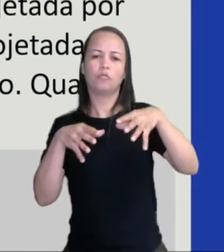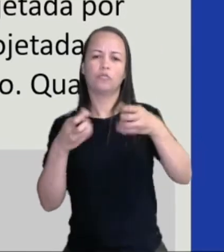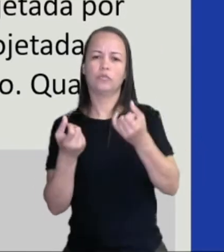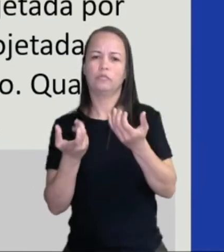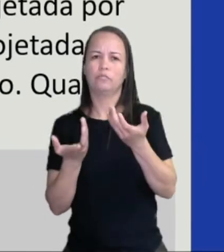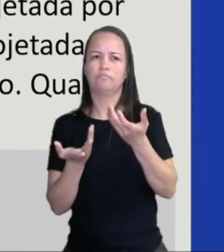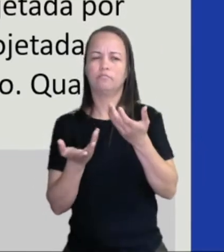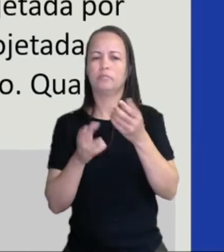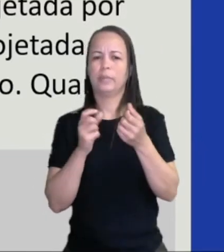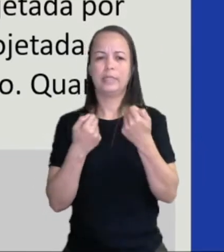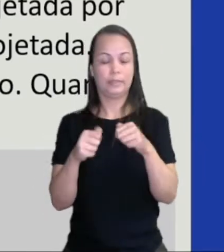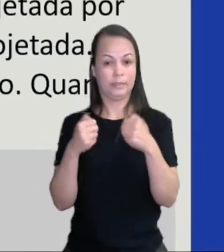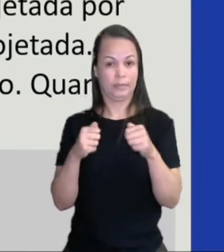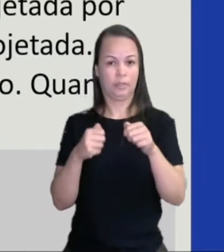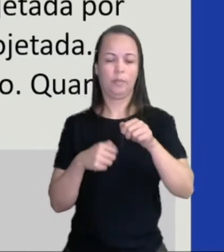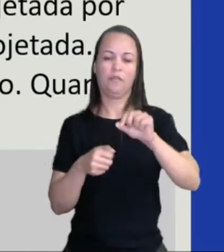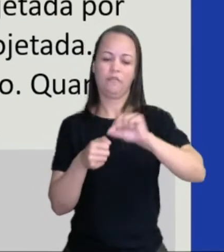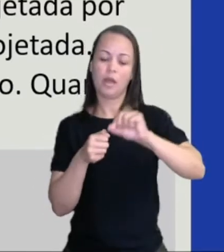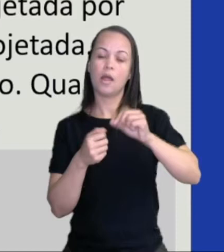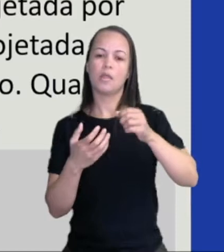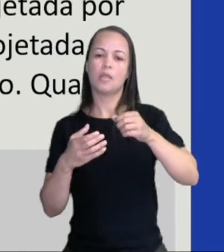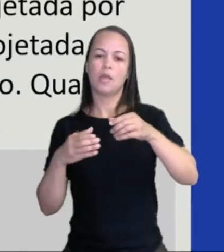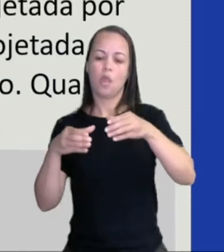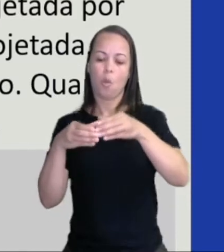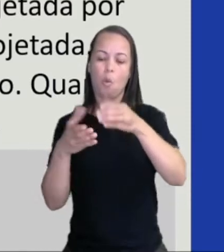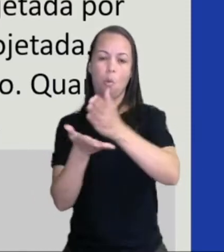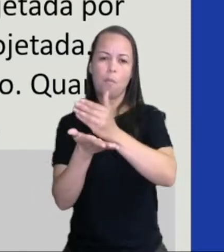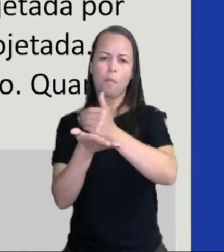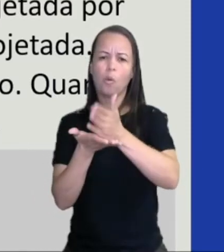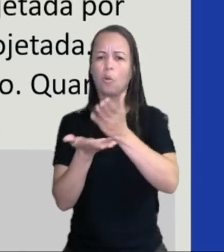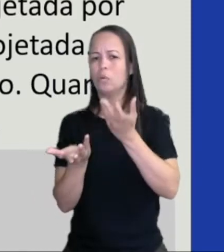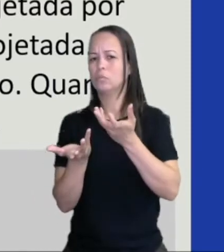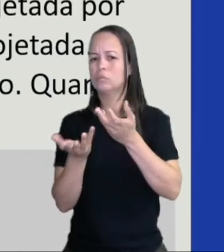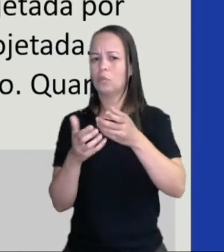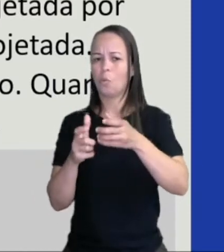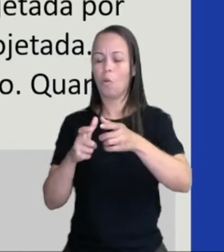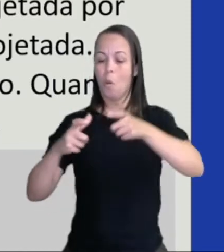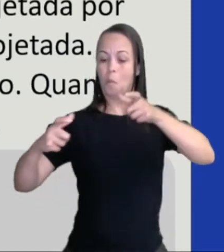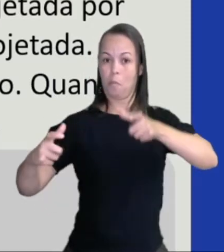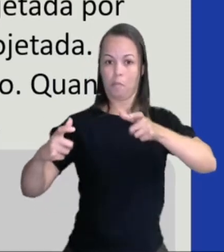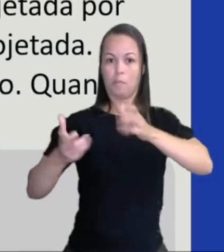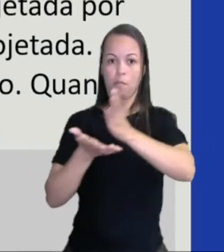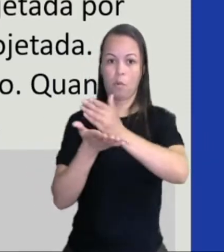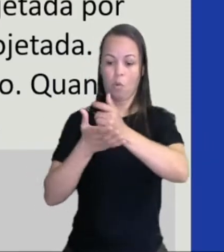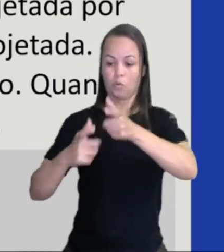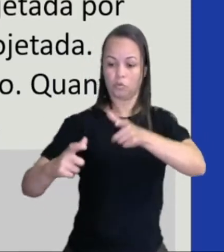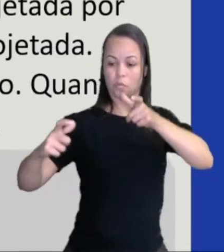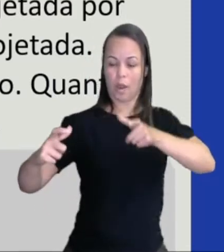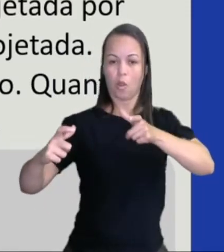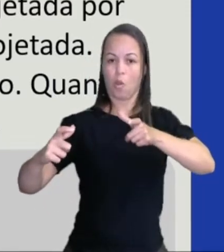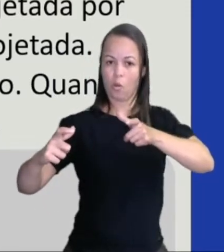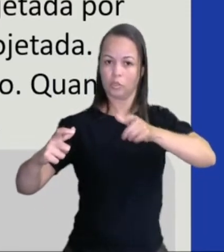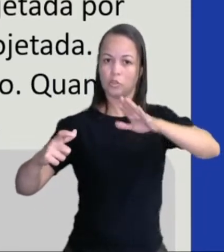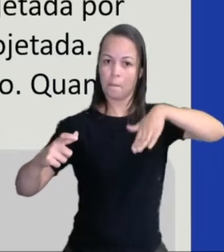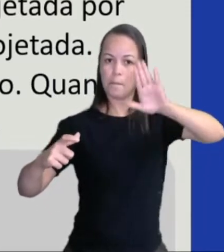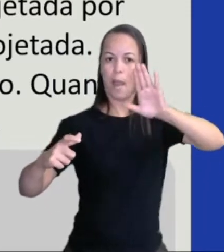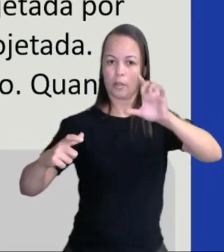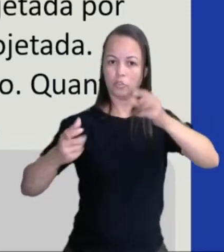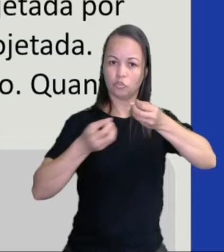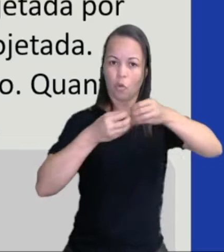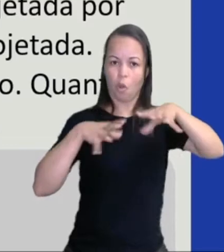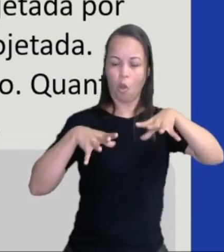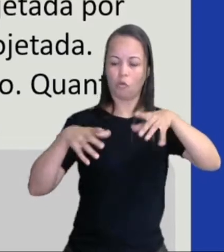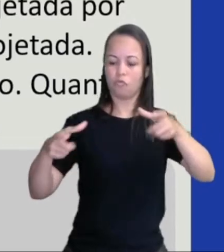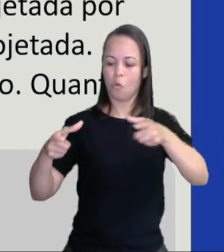depender do tamanho, não é? Bolos maiores precisa de mais ovos. Bolos menores, menos ovos. Então, aumentou o bolo,